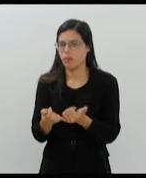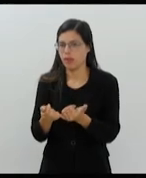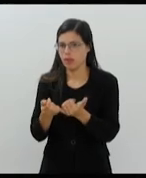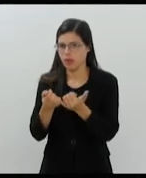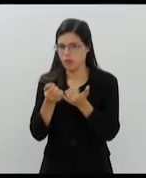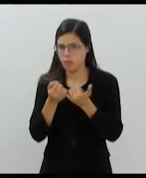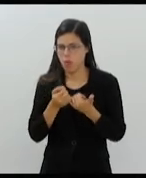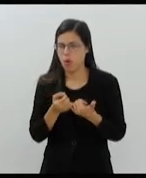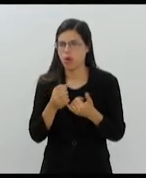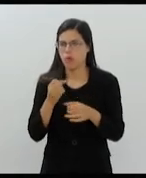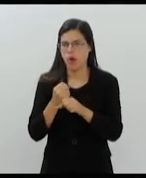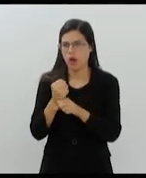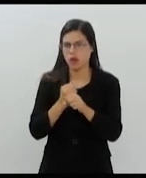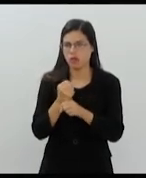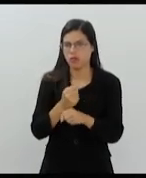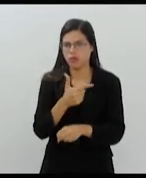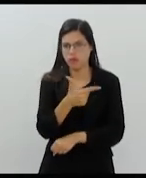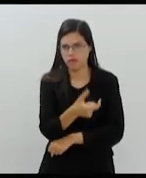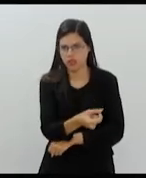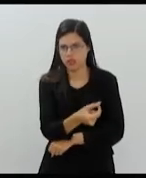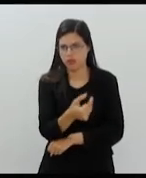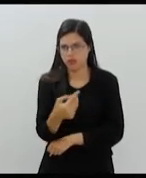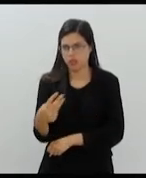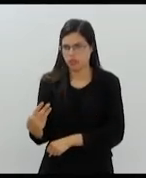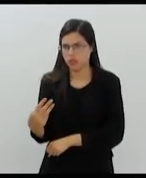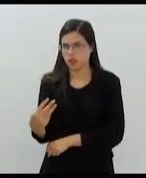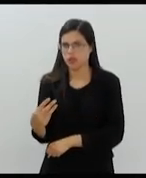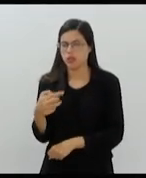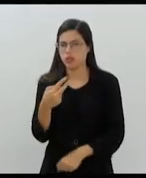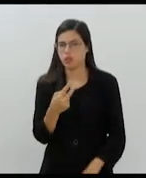em 2023 na ordem de